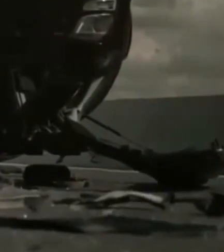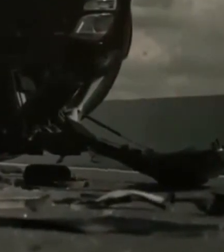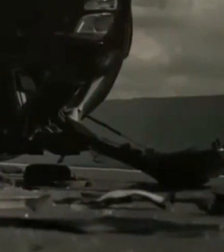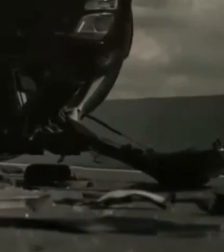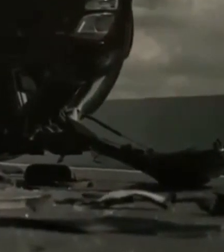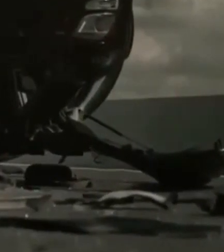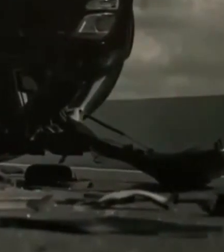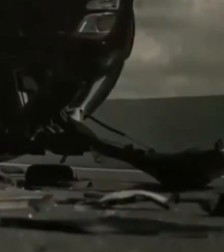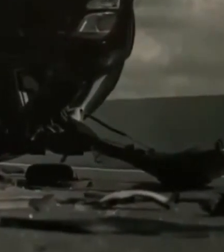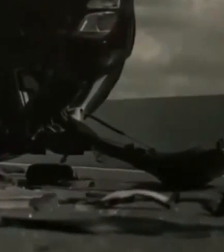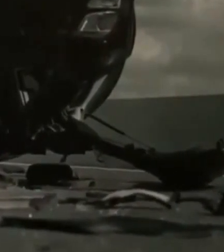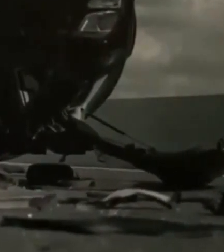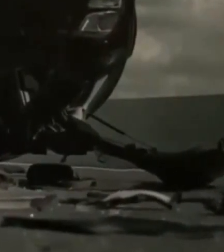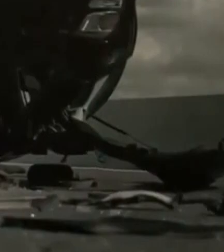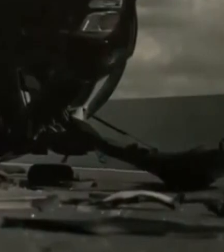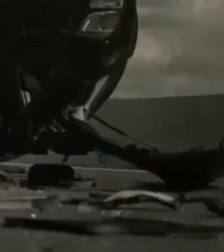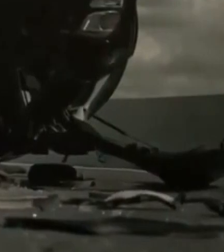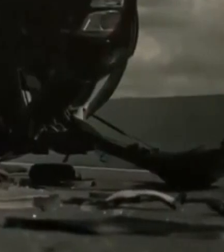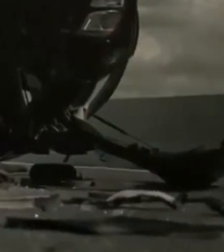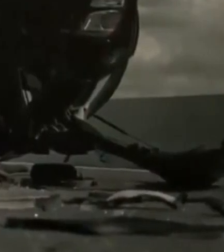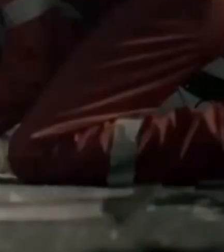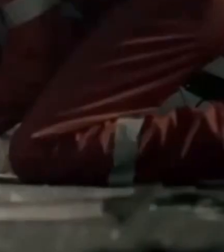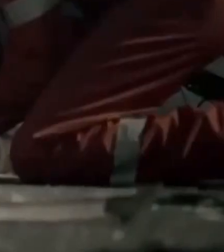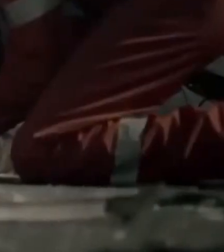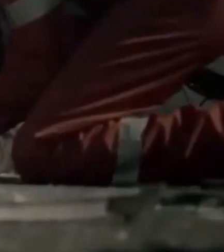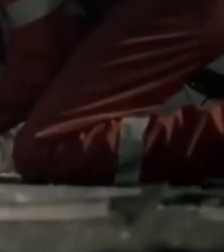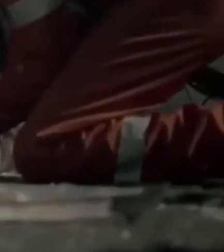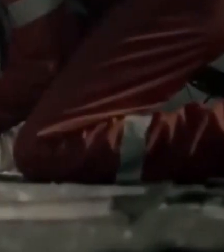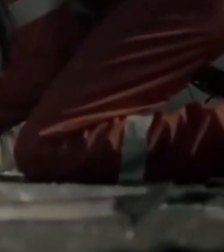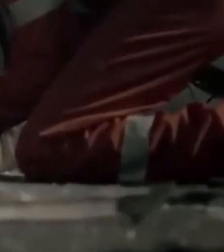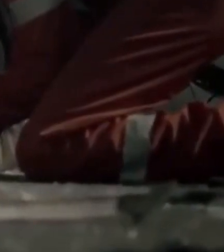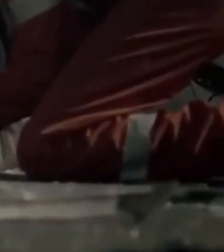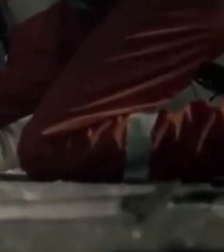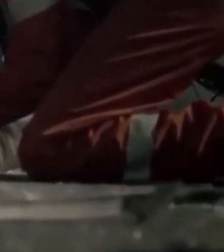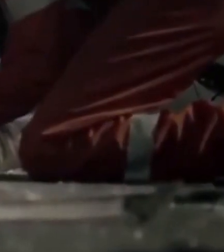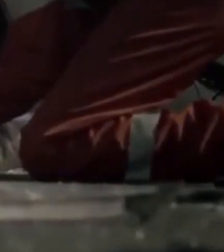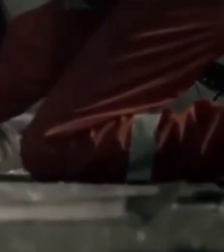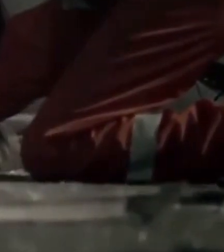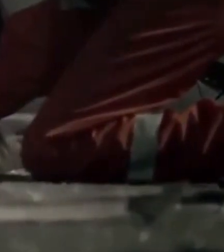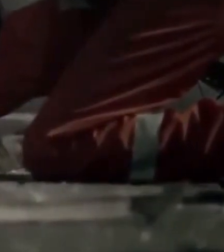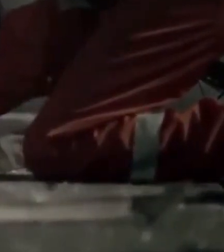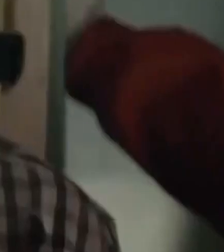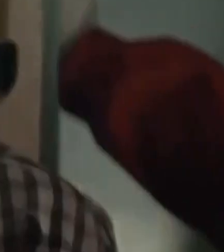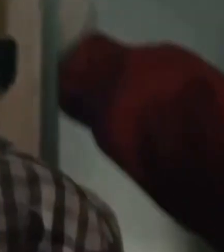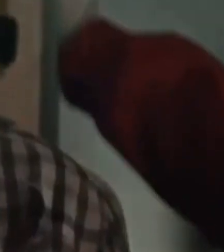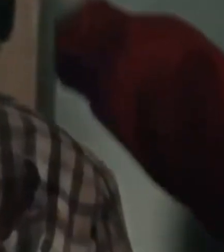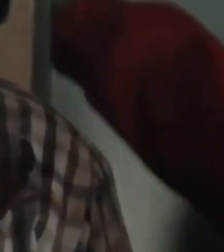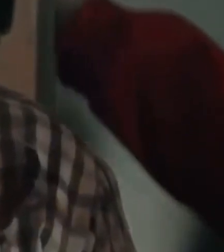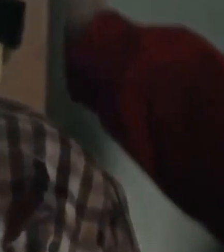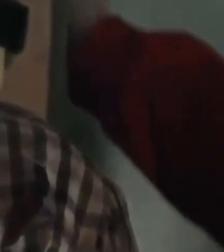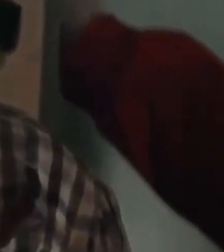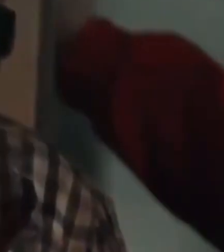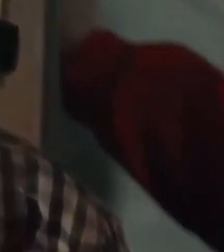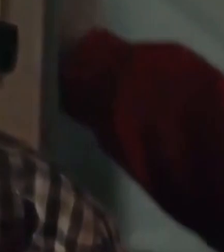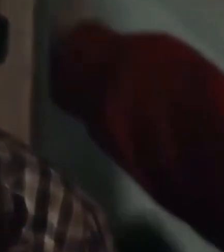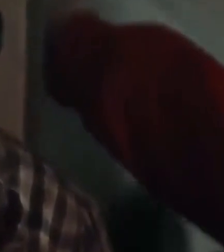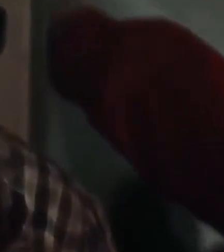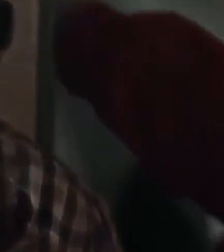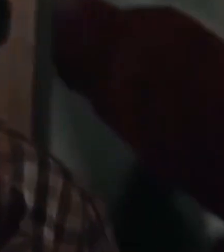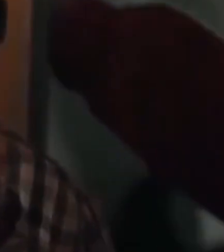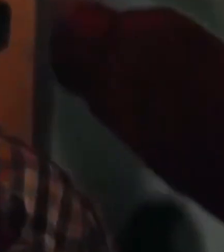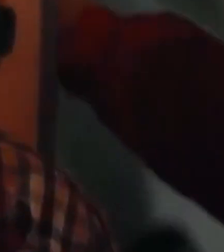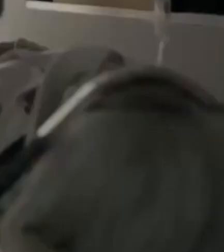de trás. E as desculpas são as mais absurdas. Qualquer coisa o banco da frente protege. O cinto de segurança incomoda,